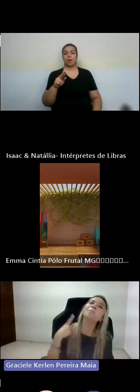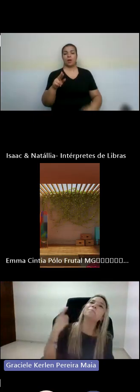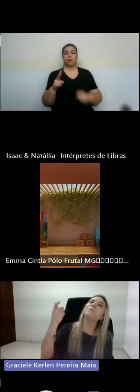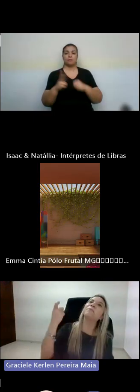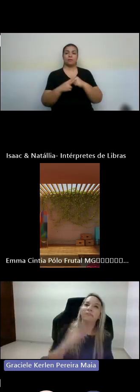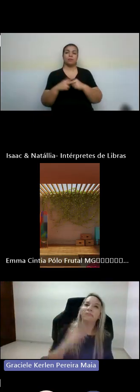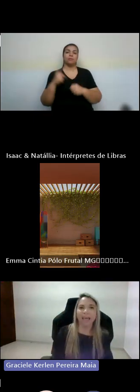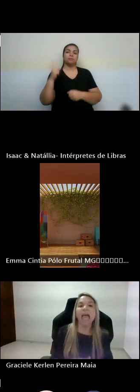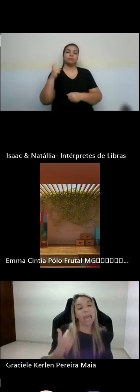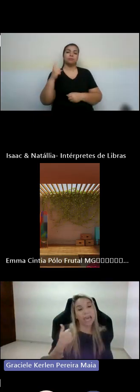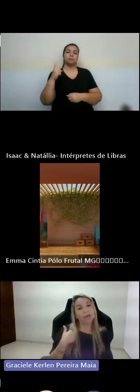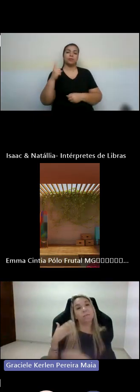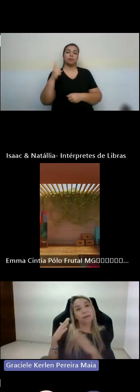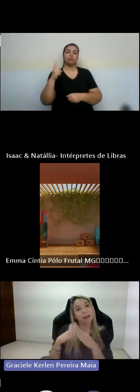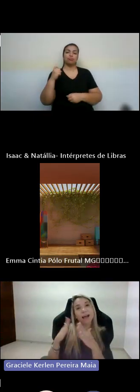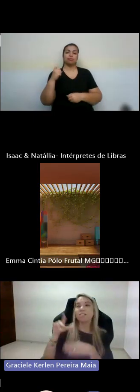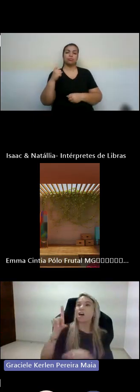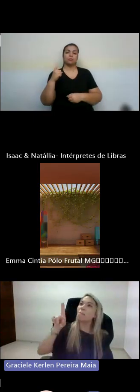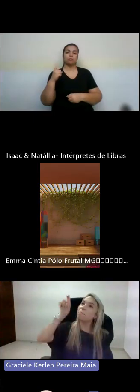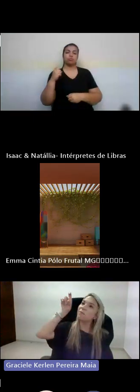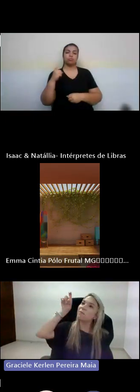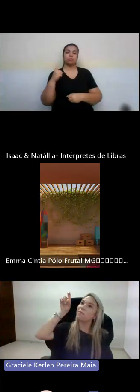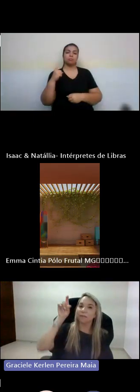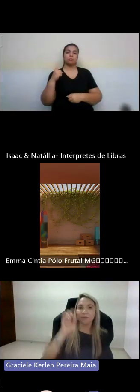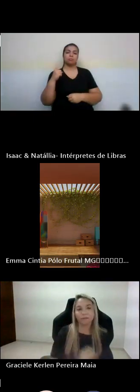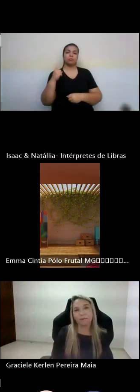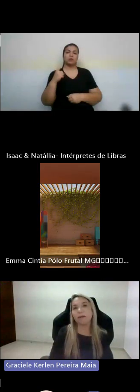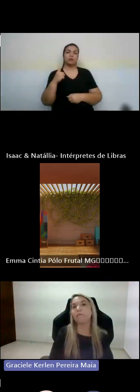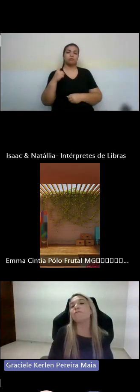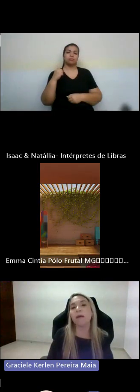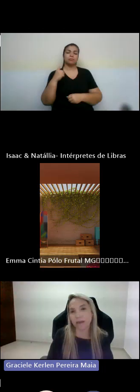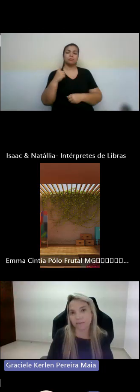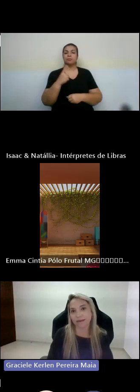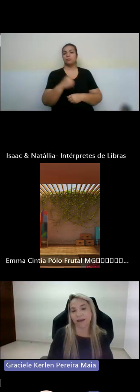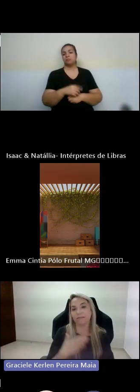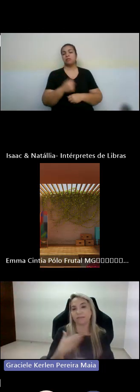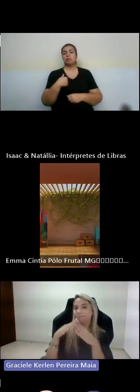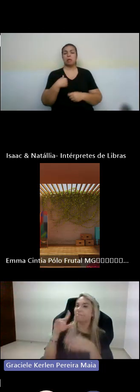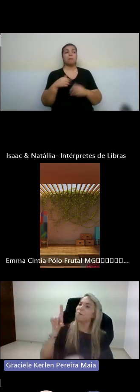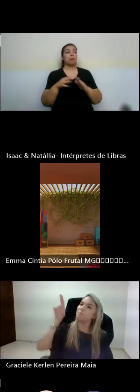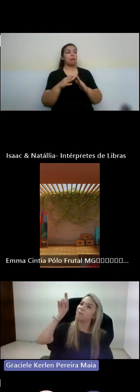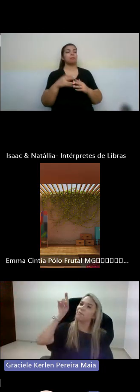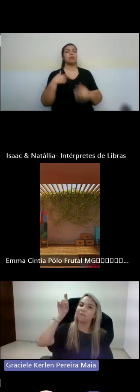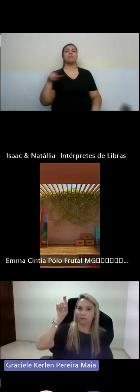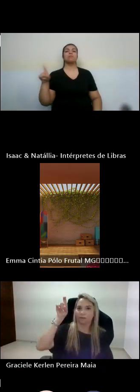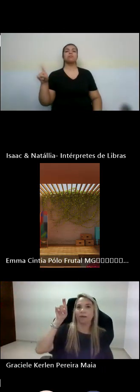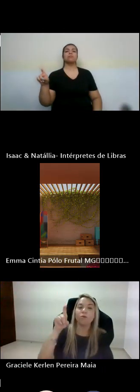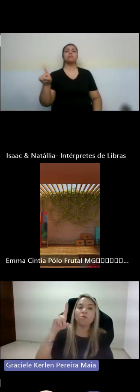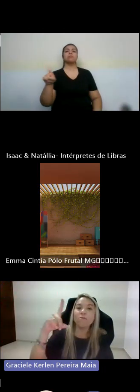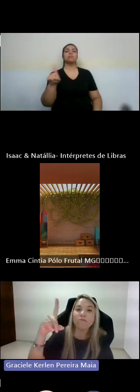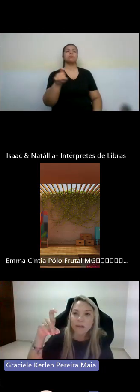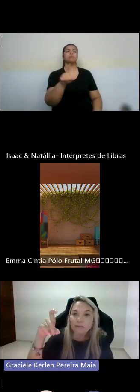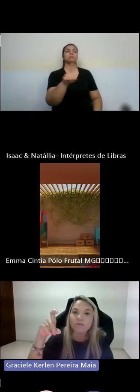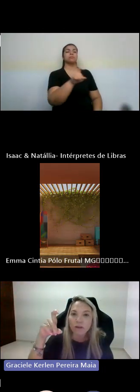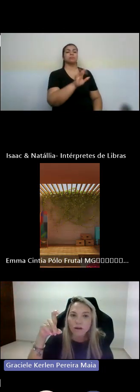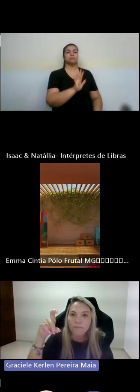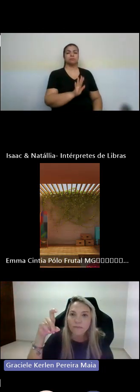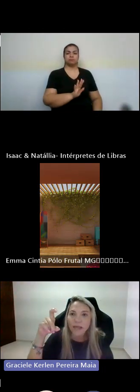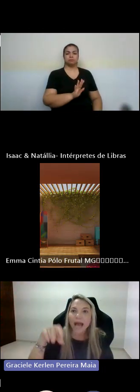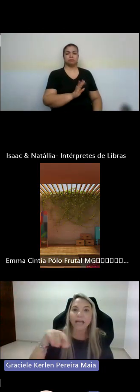boquinha. Pss. Eu, na minha casa, ó. Pss. Perfumei a minha casa. Pss. Um